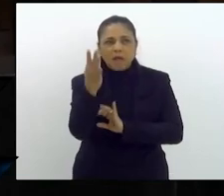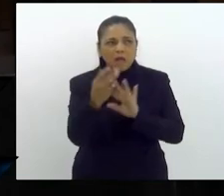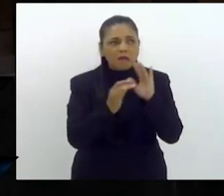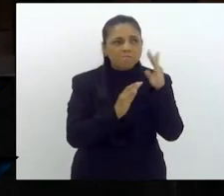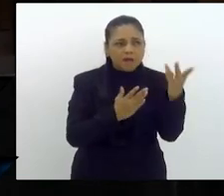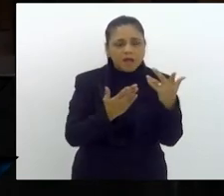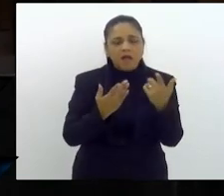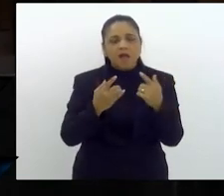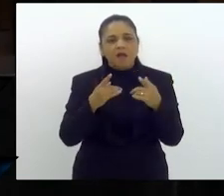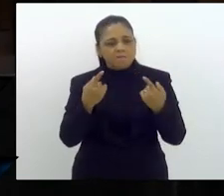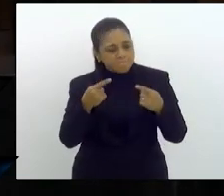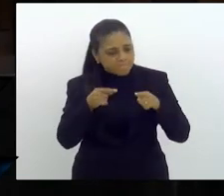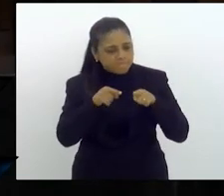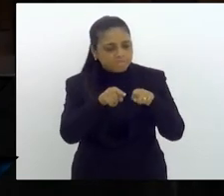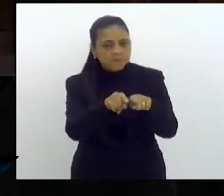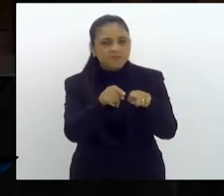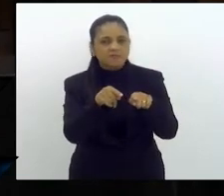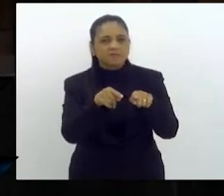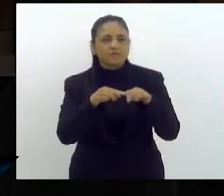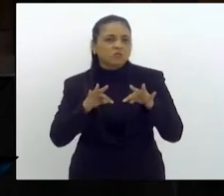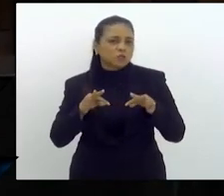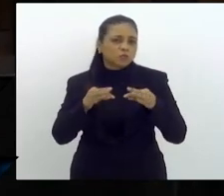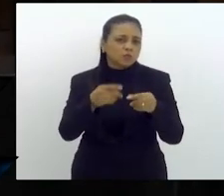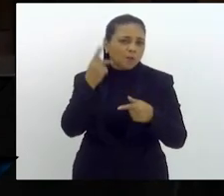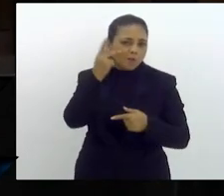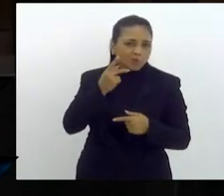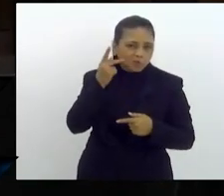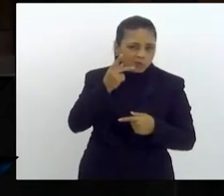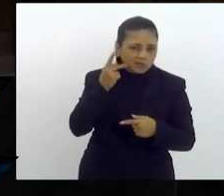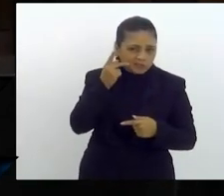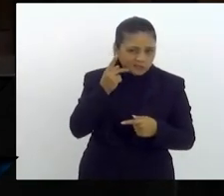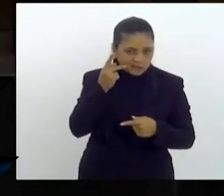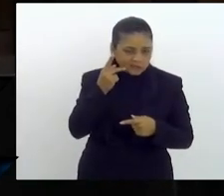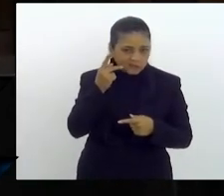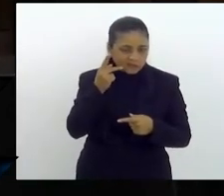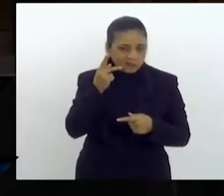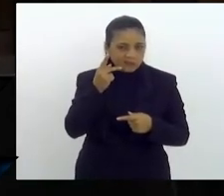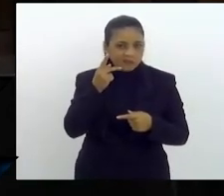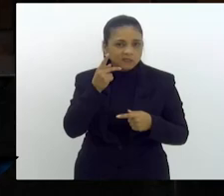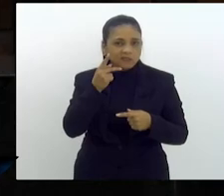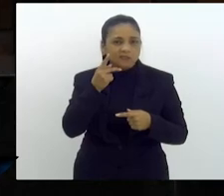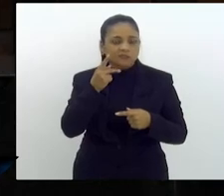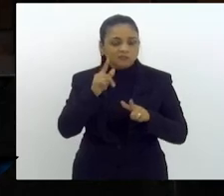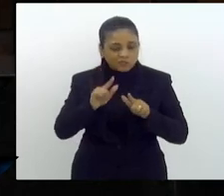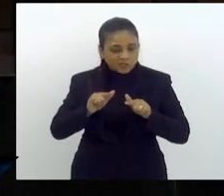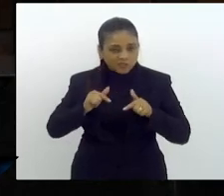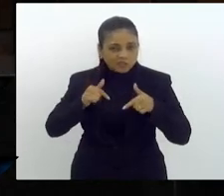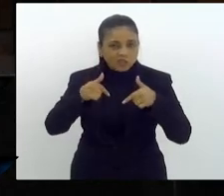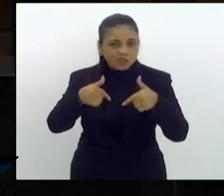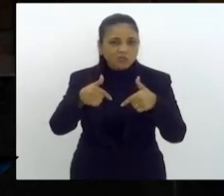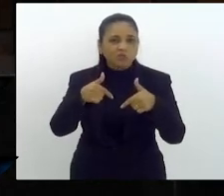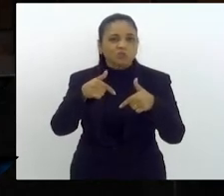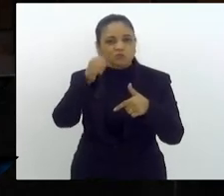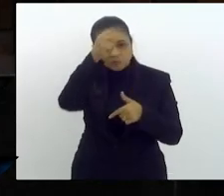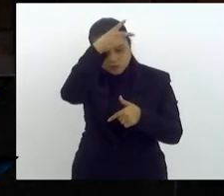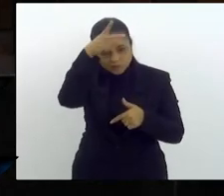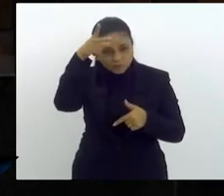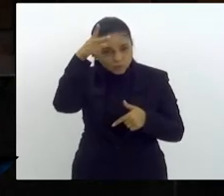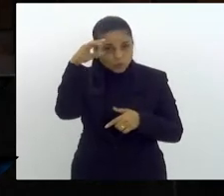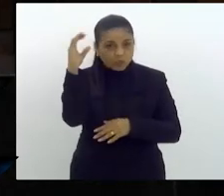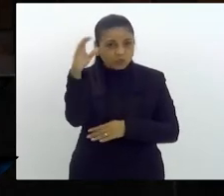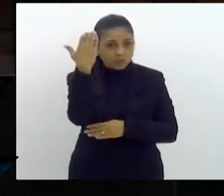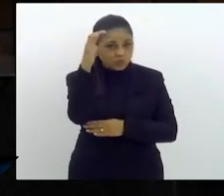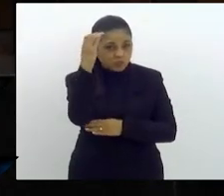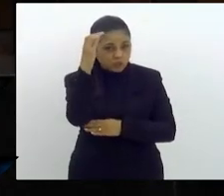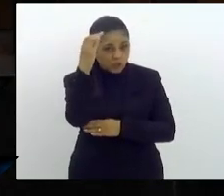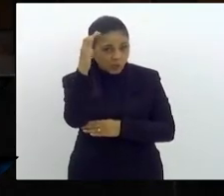envolvendo é toda política de investimentos e de ações que a prefeitura de Niterói é